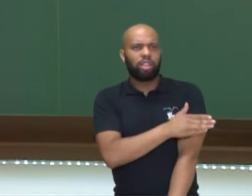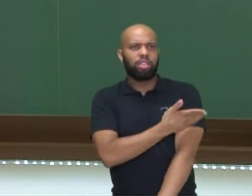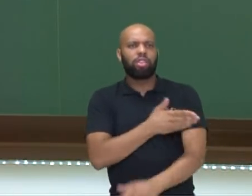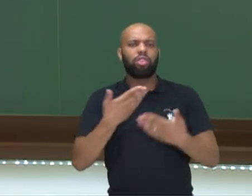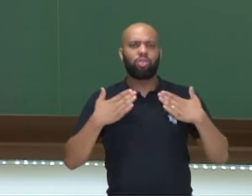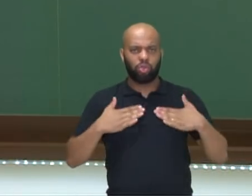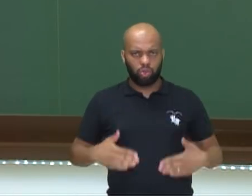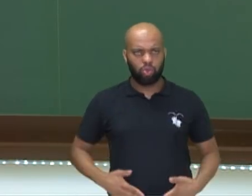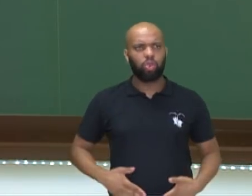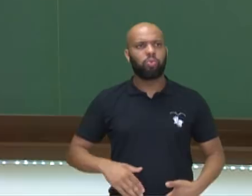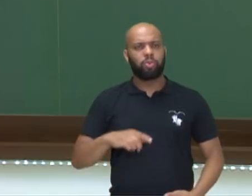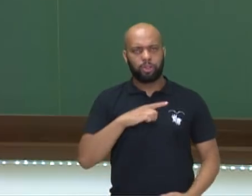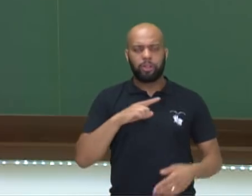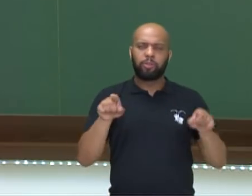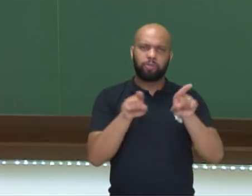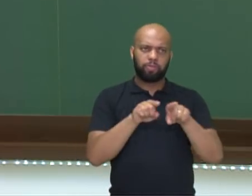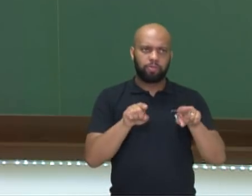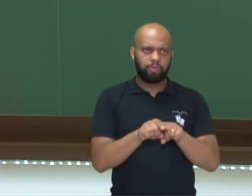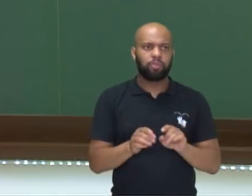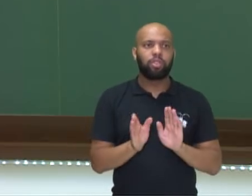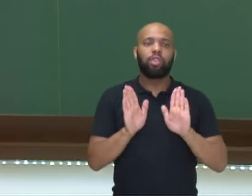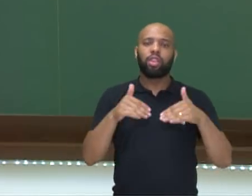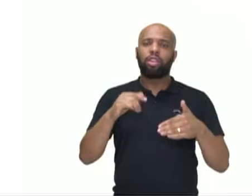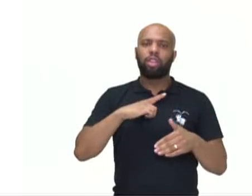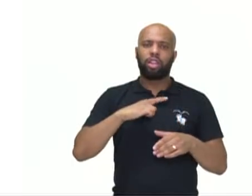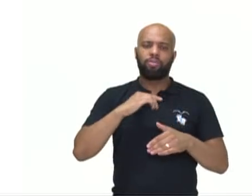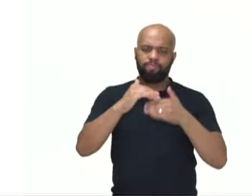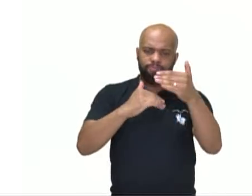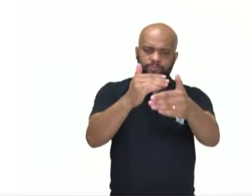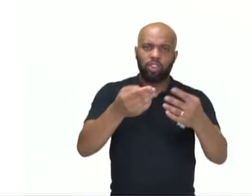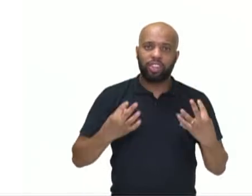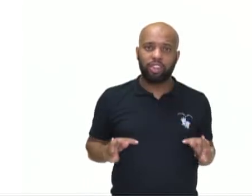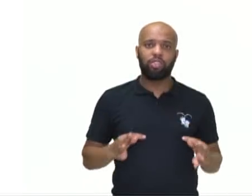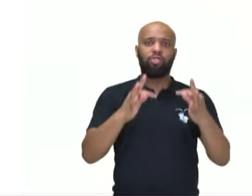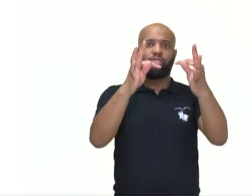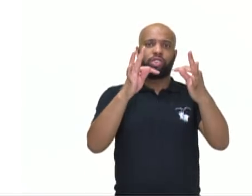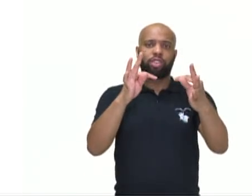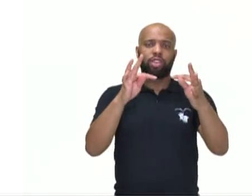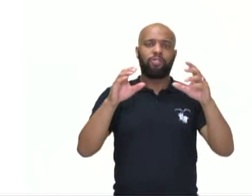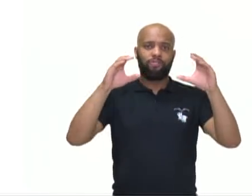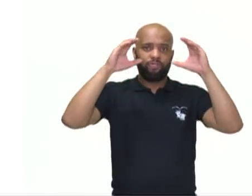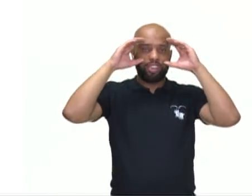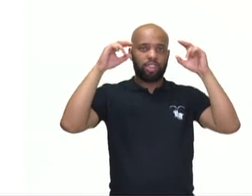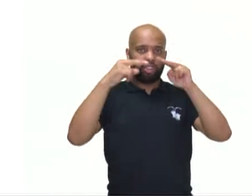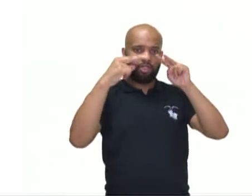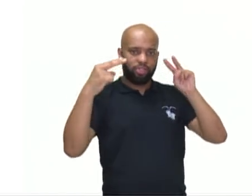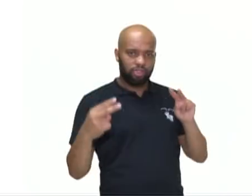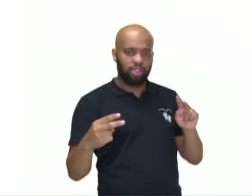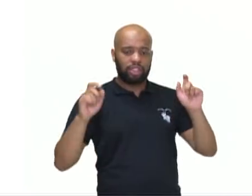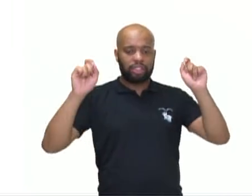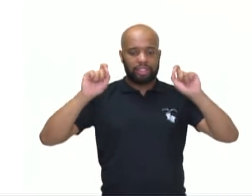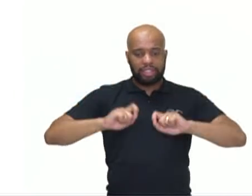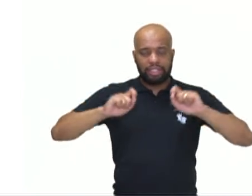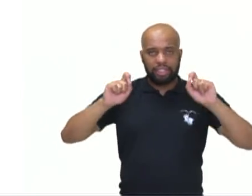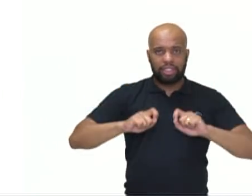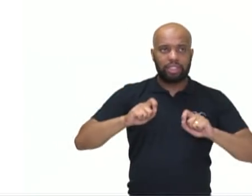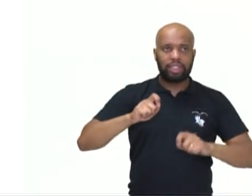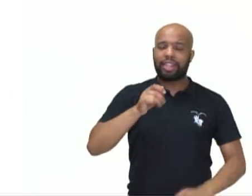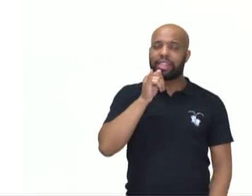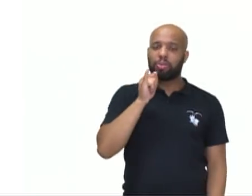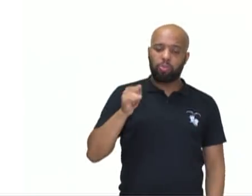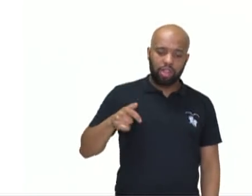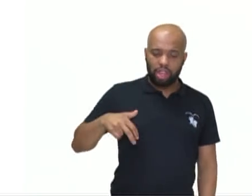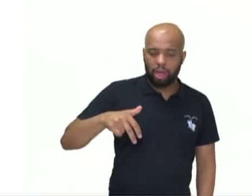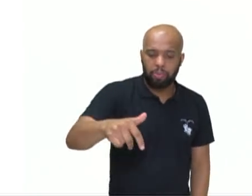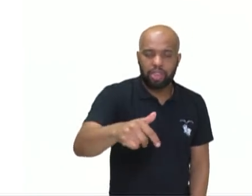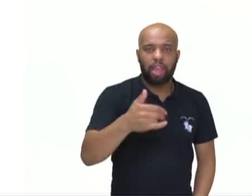ativas também, tá? Com a evolução da tecnologia de realidade virtual, será possível caminhar em um